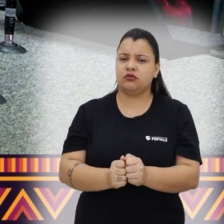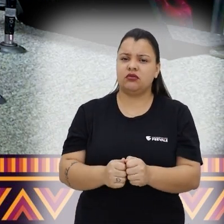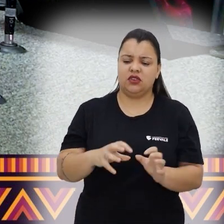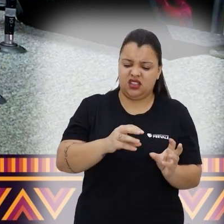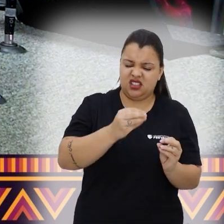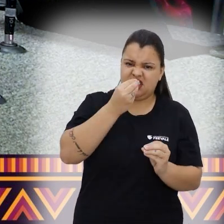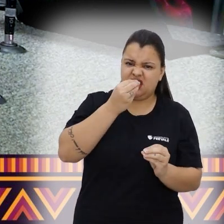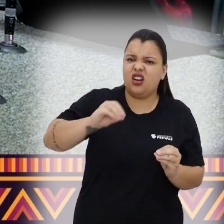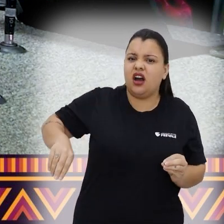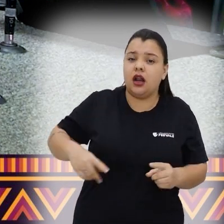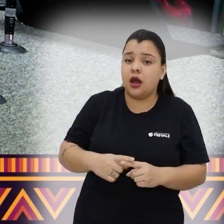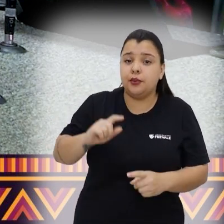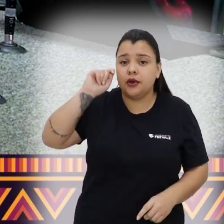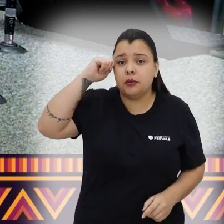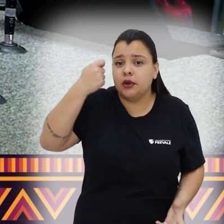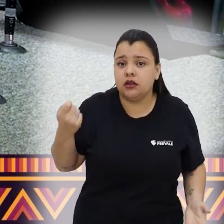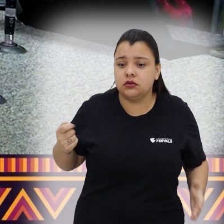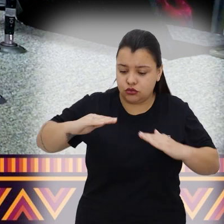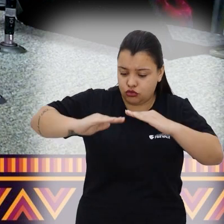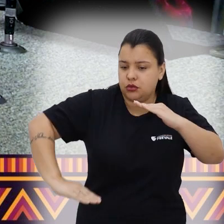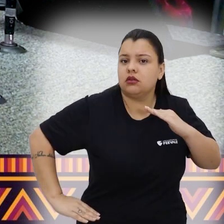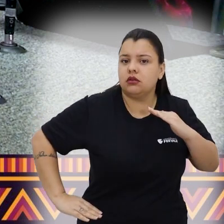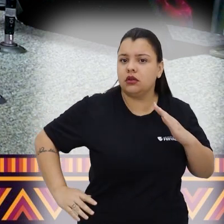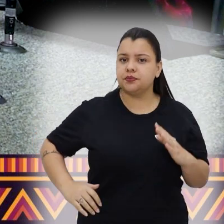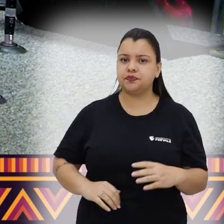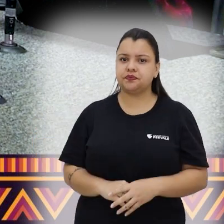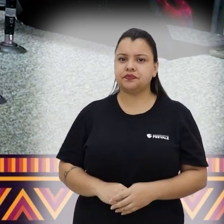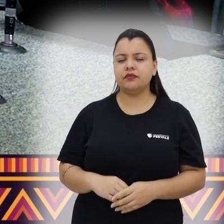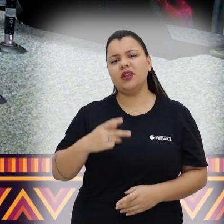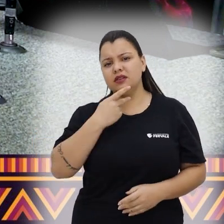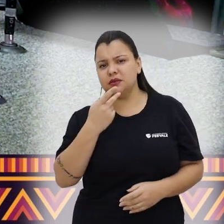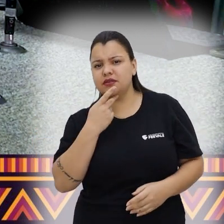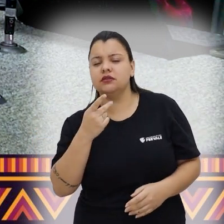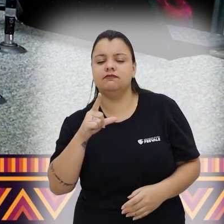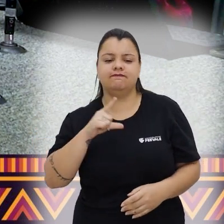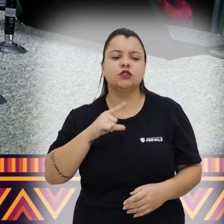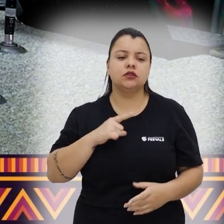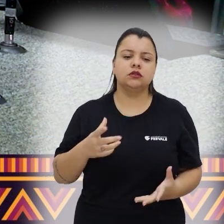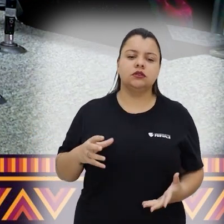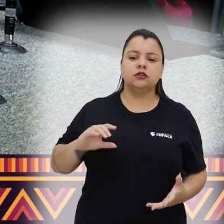tua caminhada. Né? E aí eu sempre digo isso quando eu tenho a oportunidade